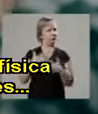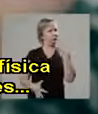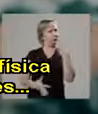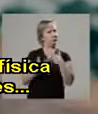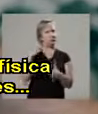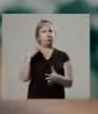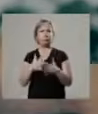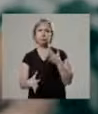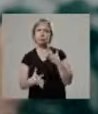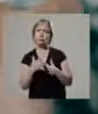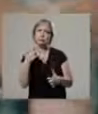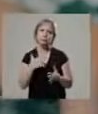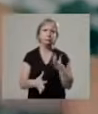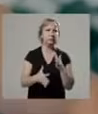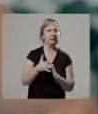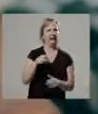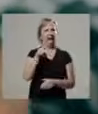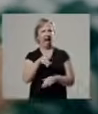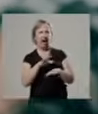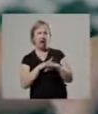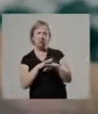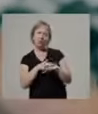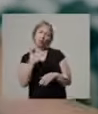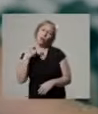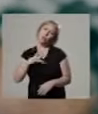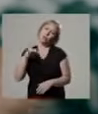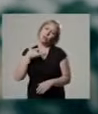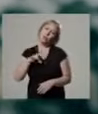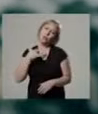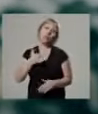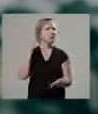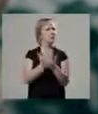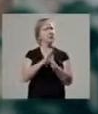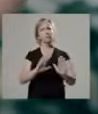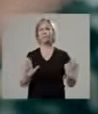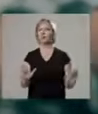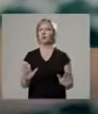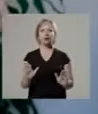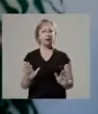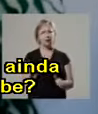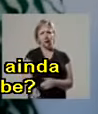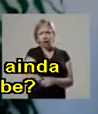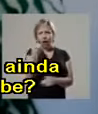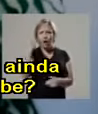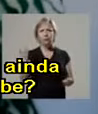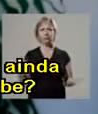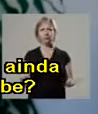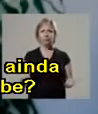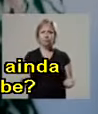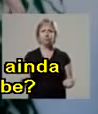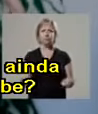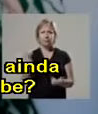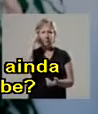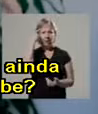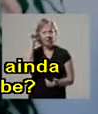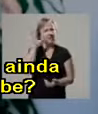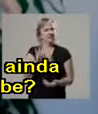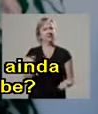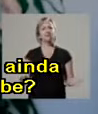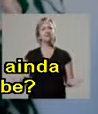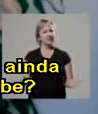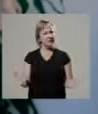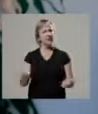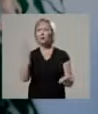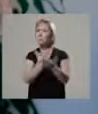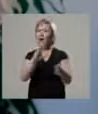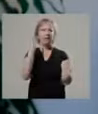outras complicações e aí tem aquelas confusões, achar que é doente, ai coitadinho, isso é ridículo. Isso é absurdo ainda as pessoas pensarem